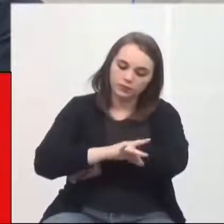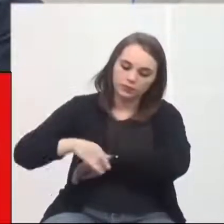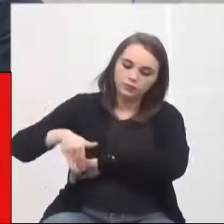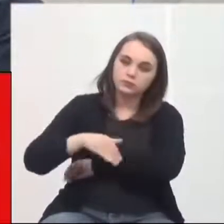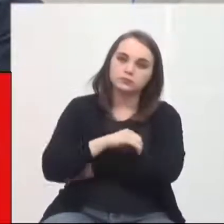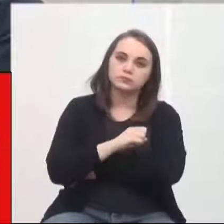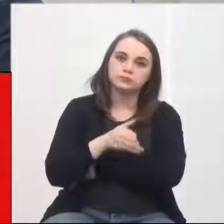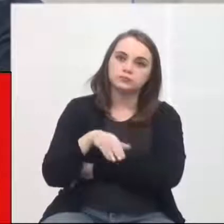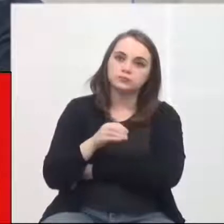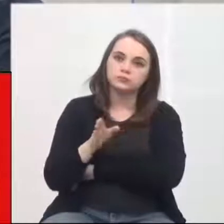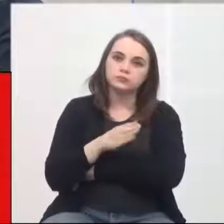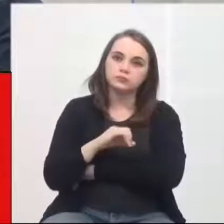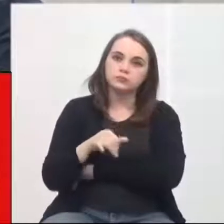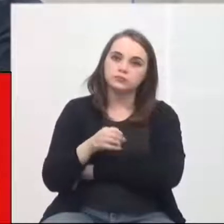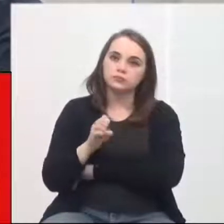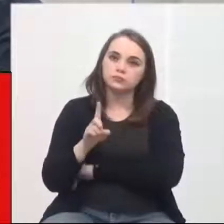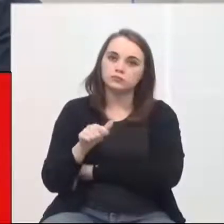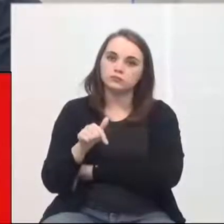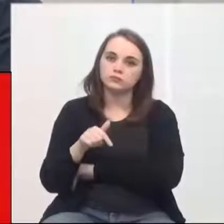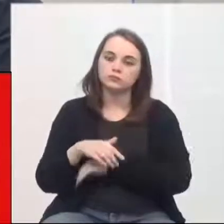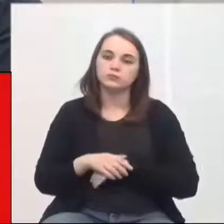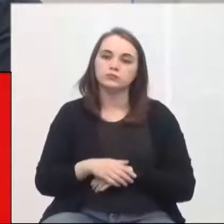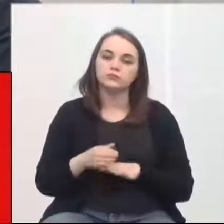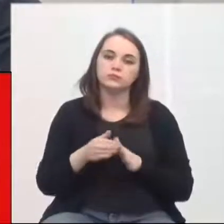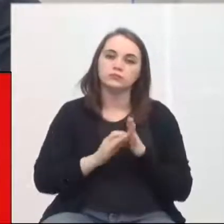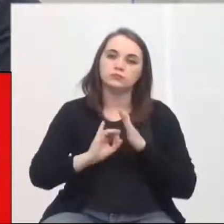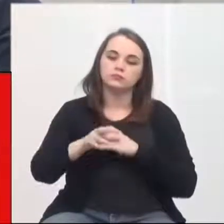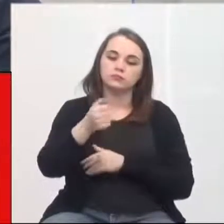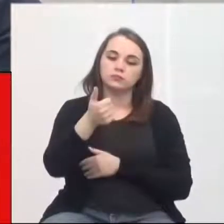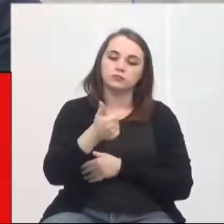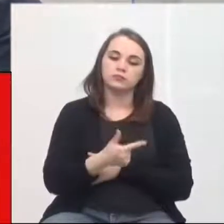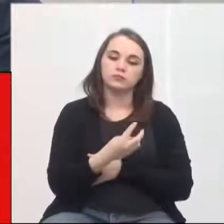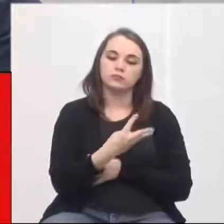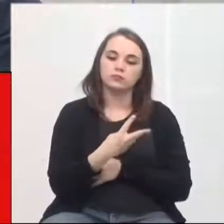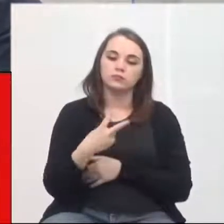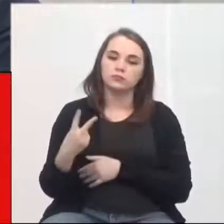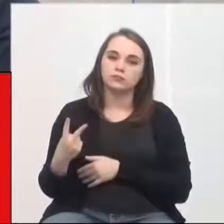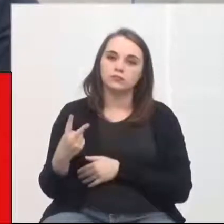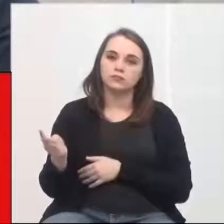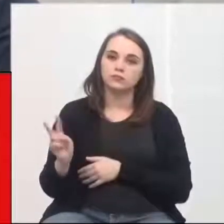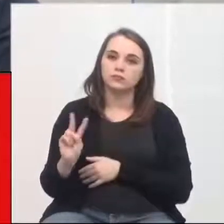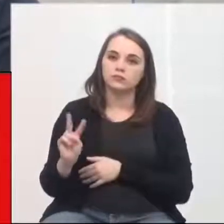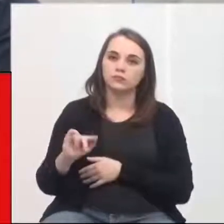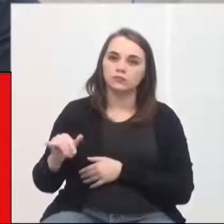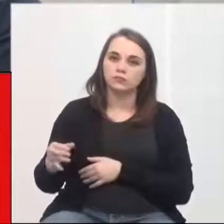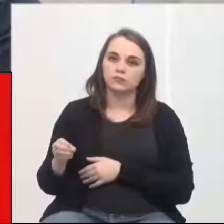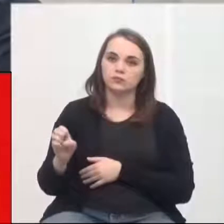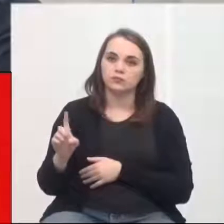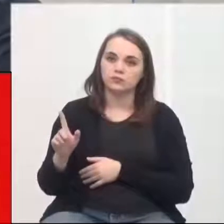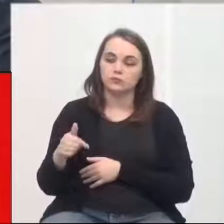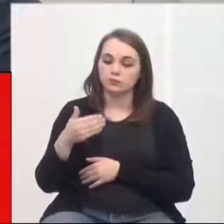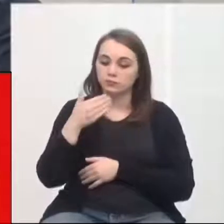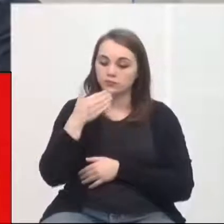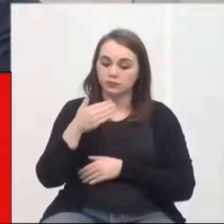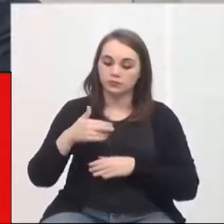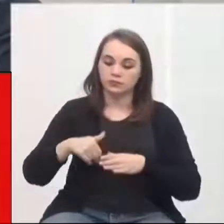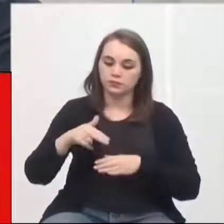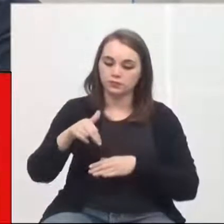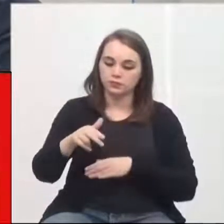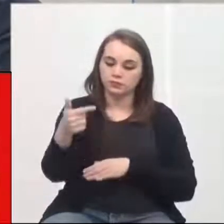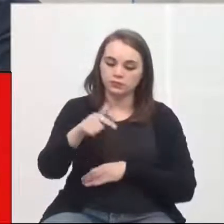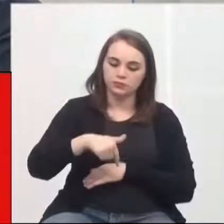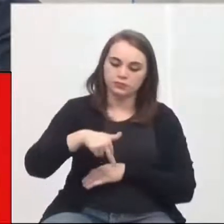de fronte ao INSS Centro. Indicação 1232-2021, autor vereador José Paulo Ferrarese, repintura da faixa